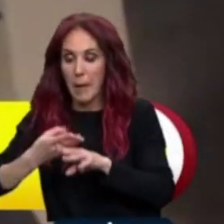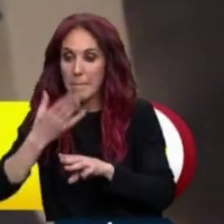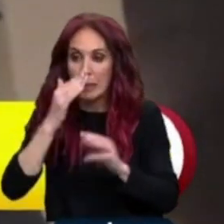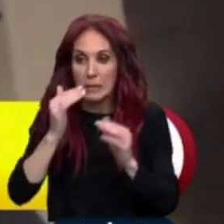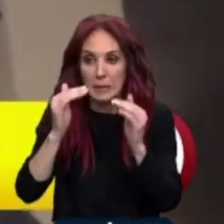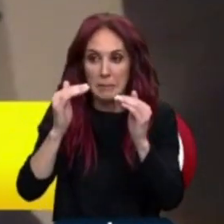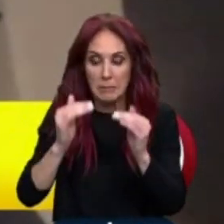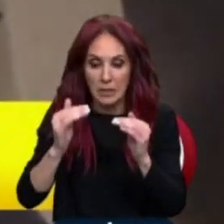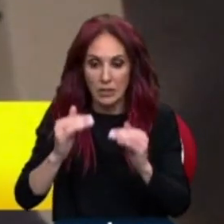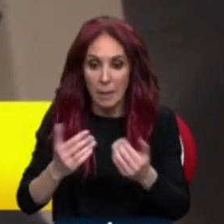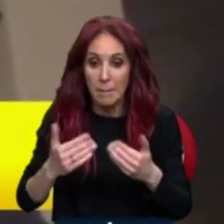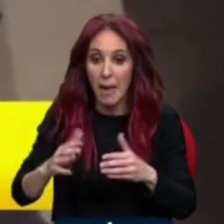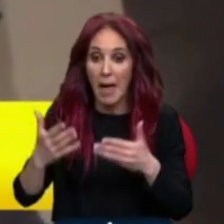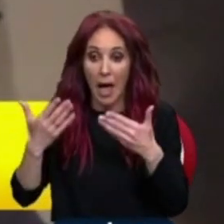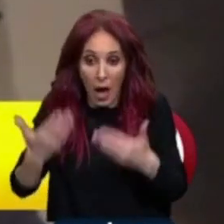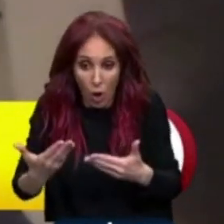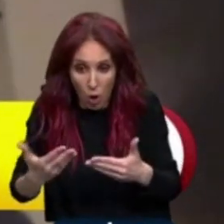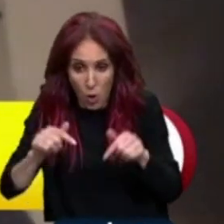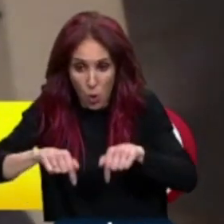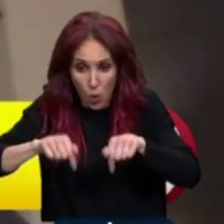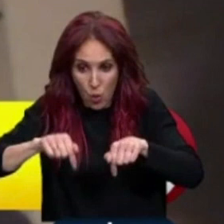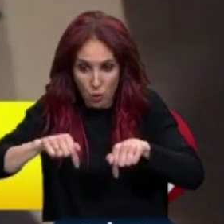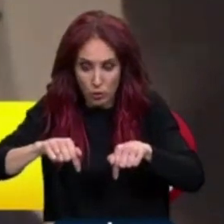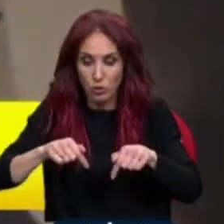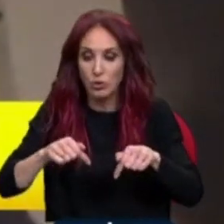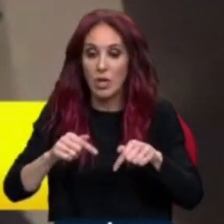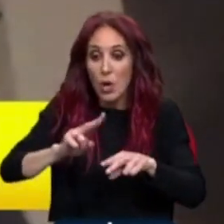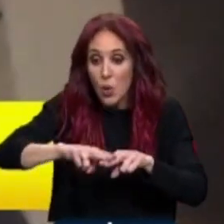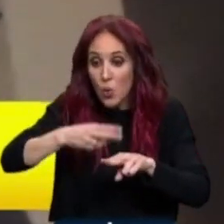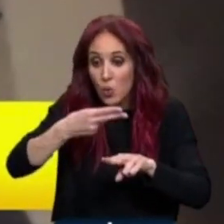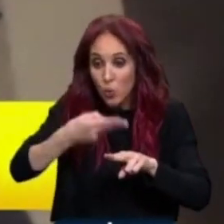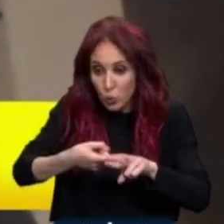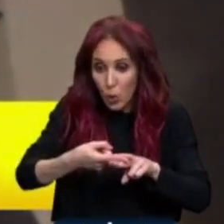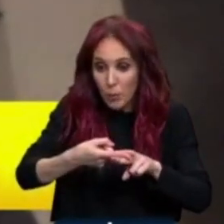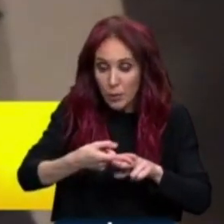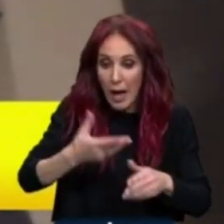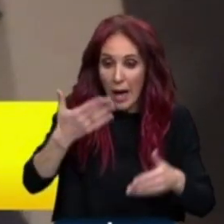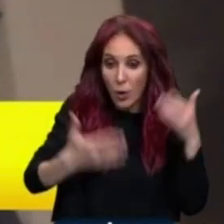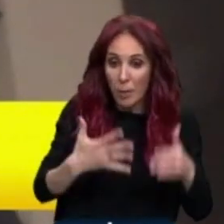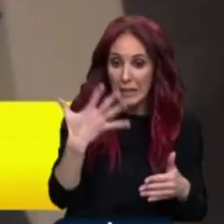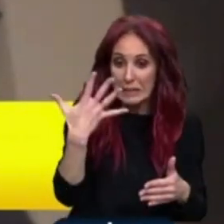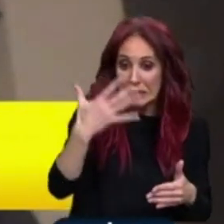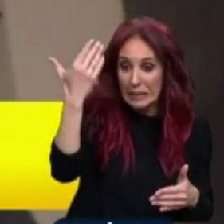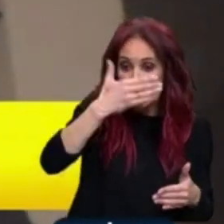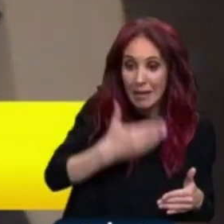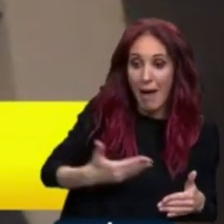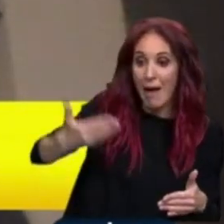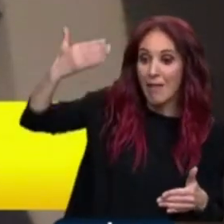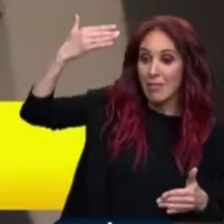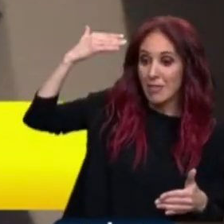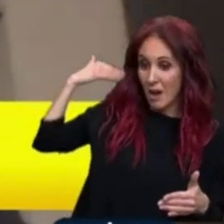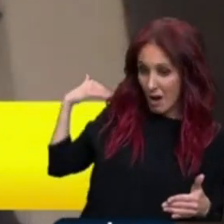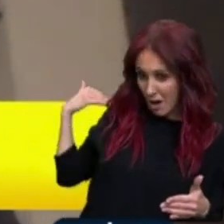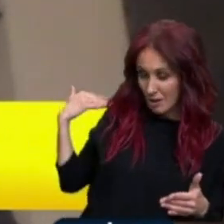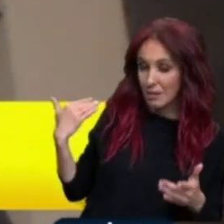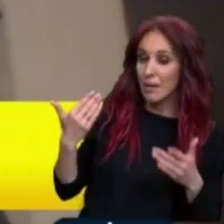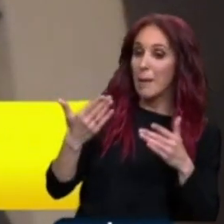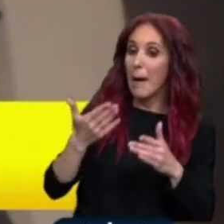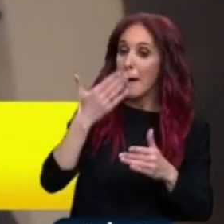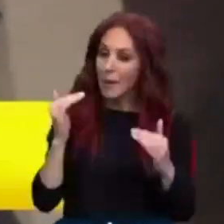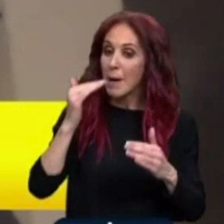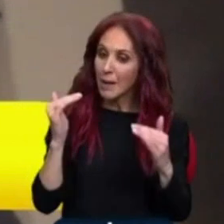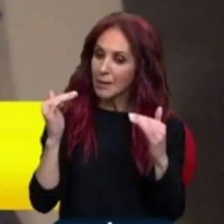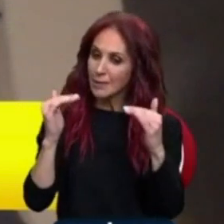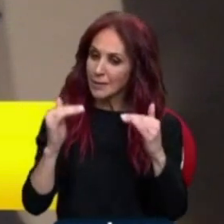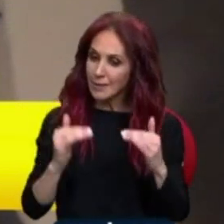contágio, e os dados de hoje são o dobro daqueles que tínhamos há 5 dias atrás, o que dá a entender que há aqui um